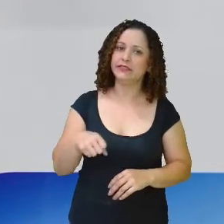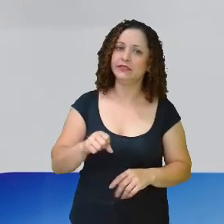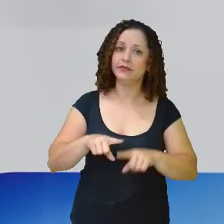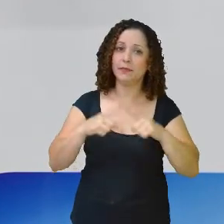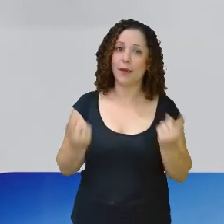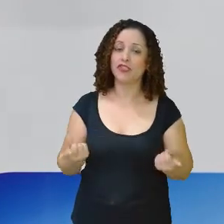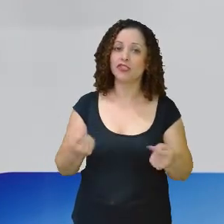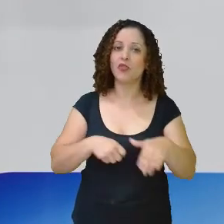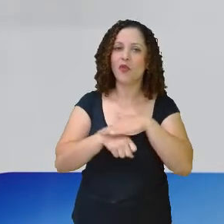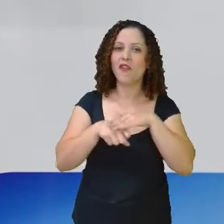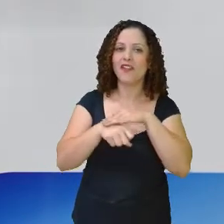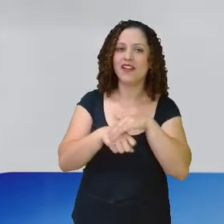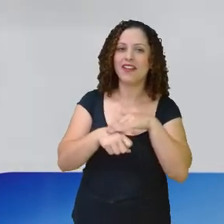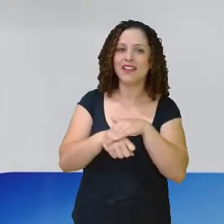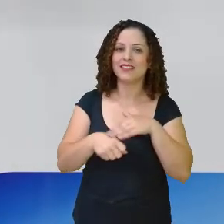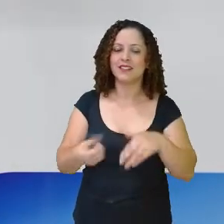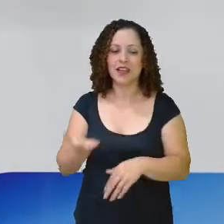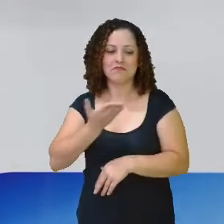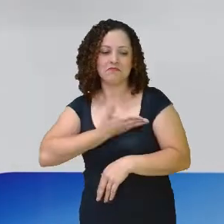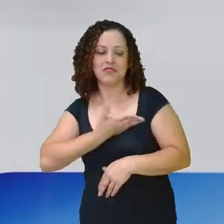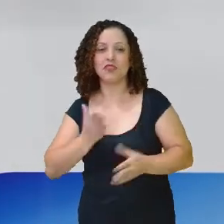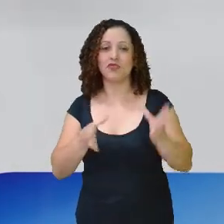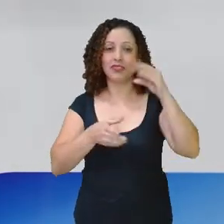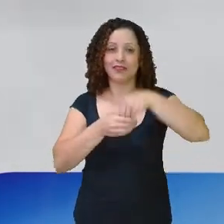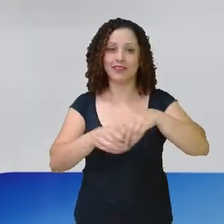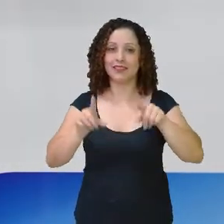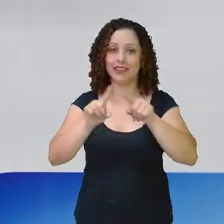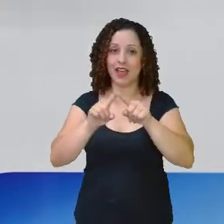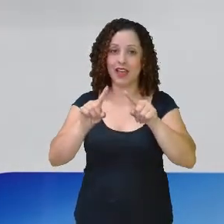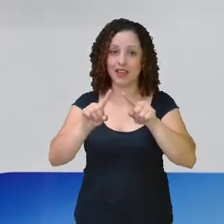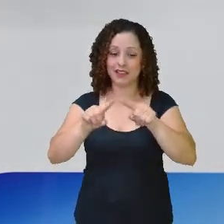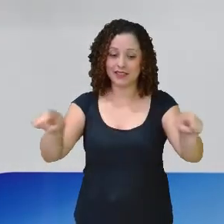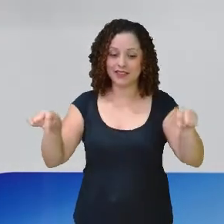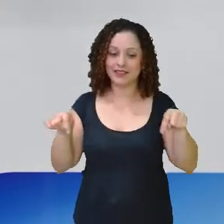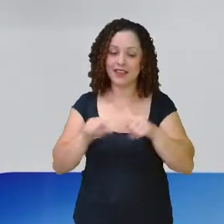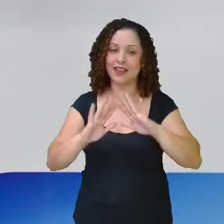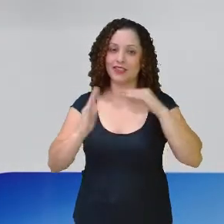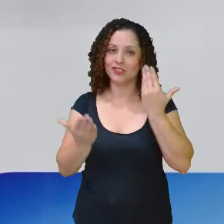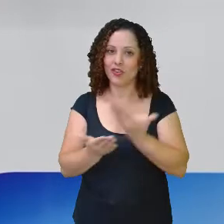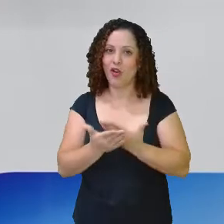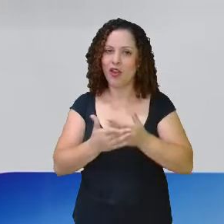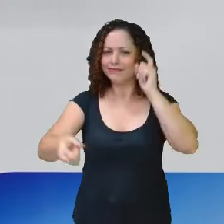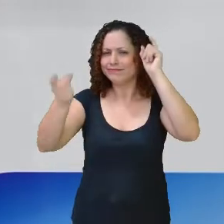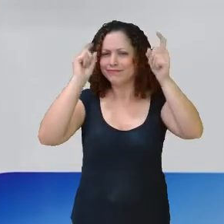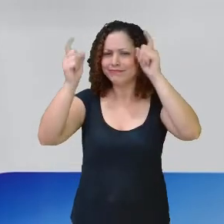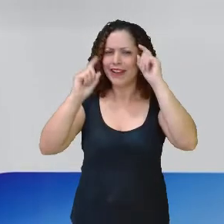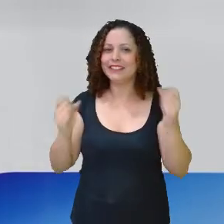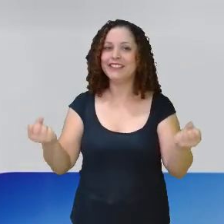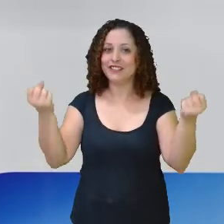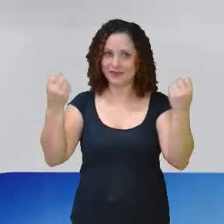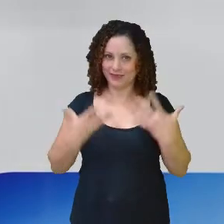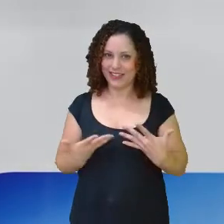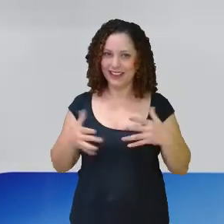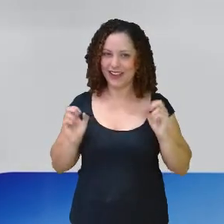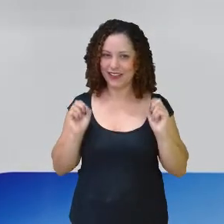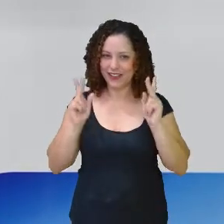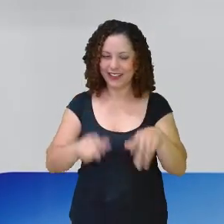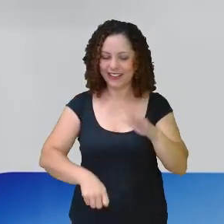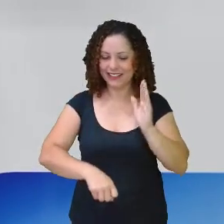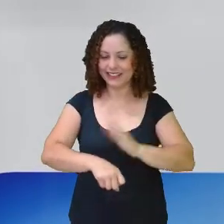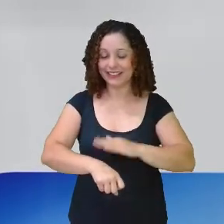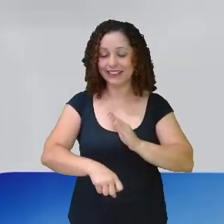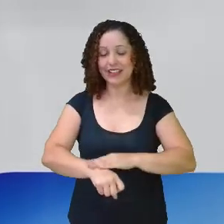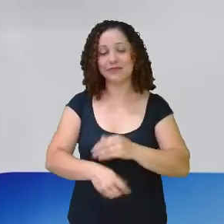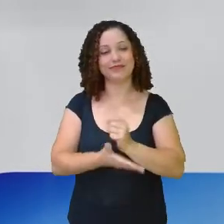na sua escola, conversa entre os seus colegas, debate sobre o assunto e depois conta pra gente como é que foi, tá bom? E o nosso tempo,